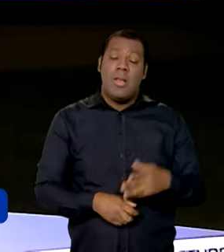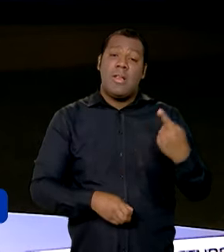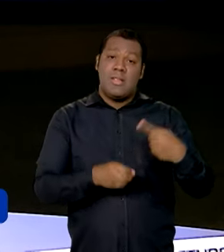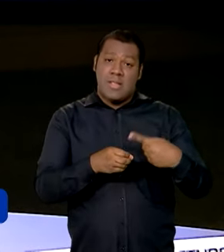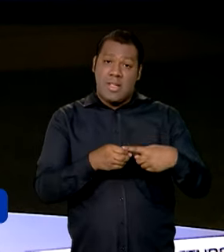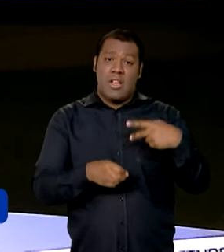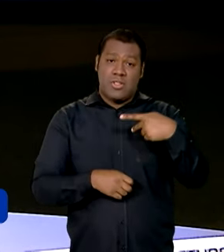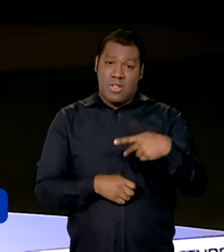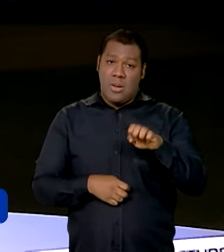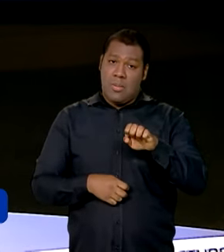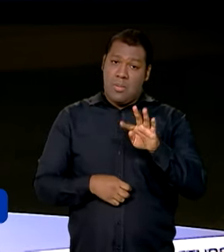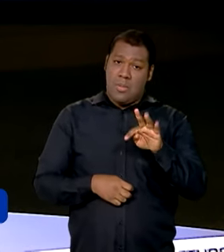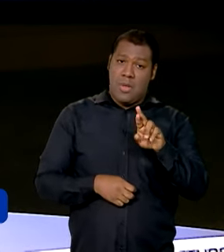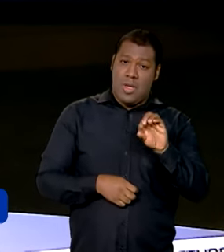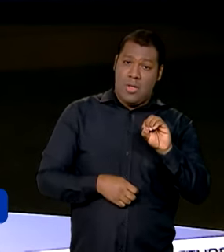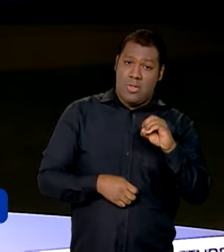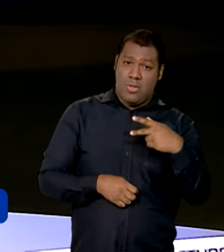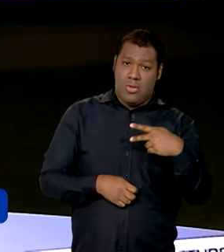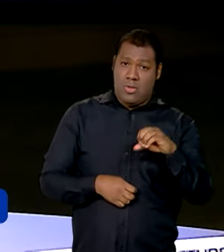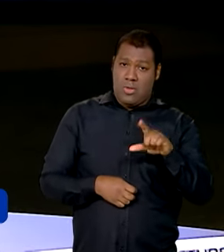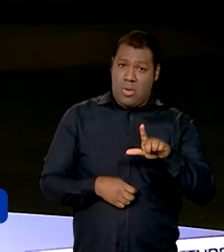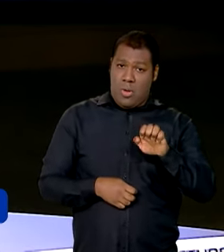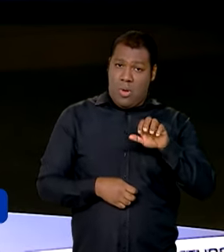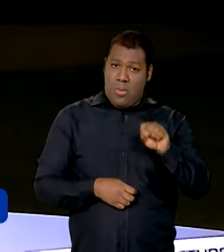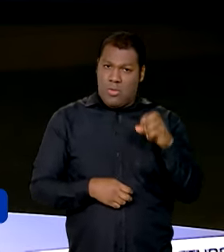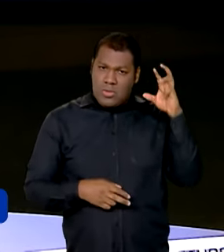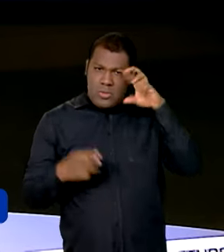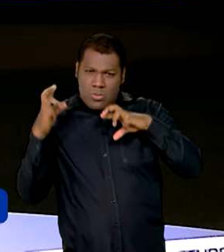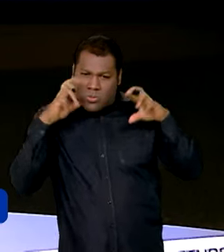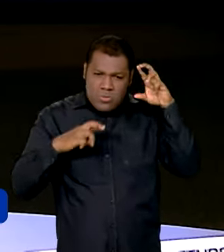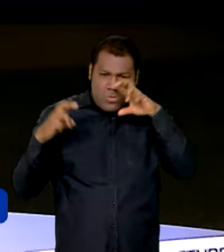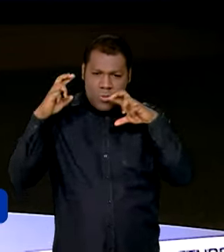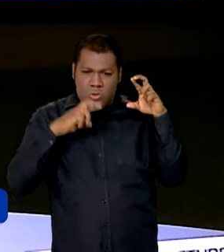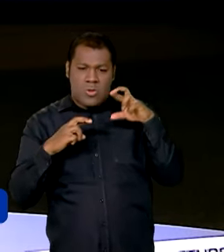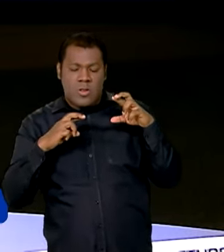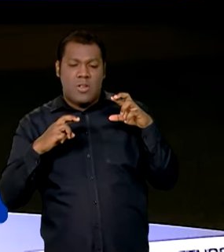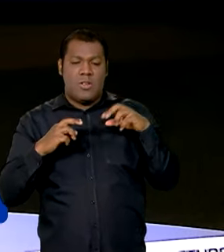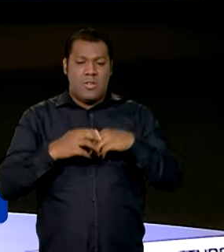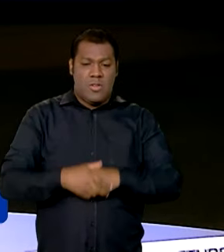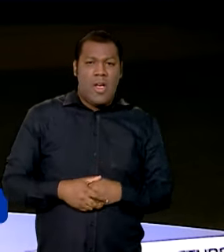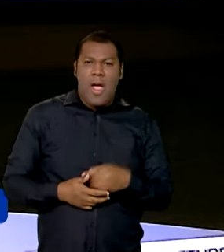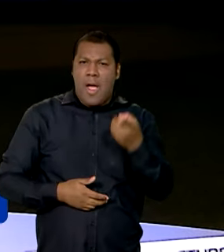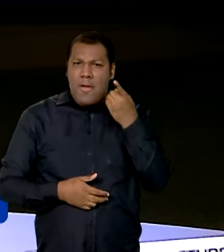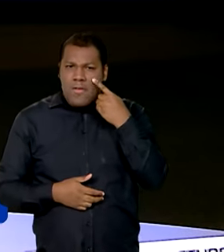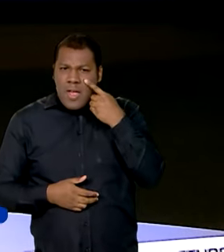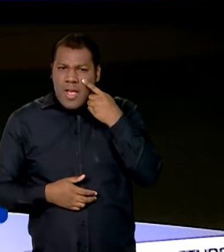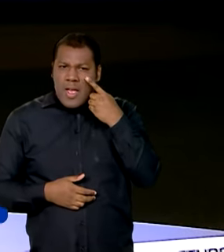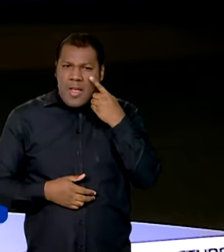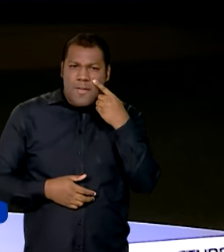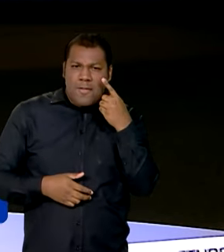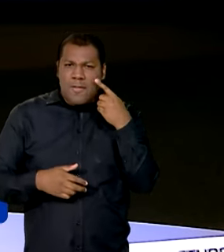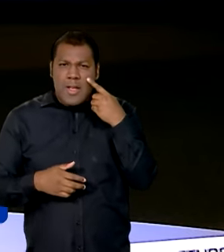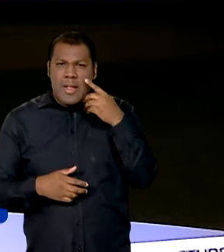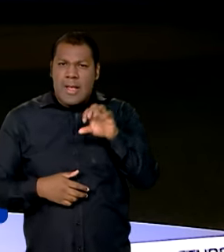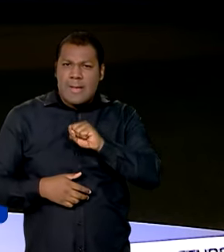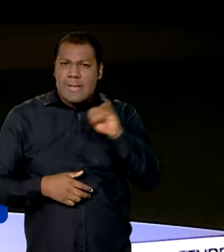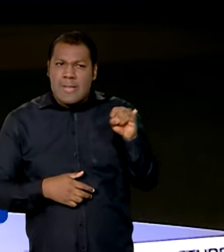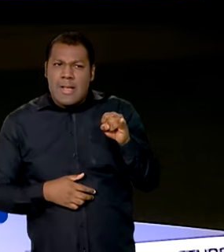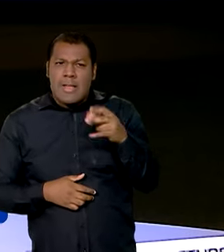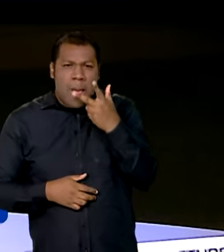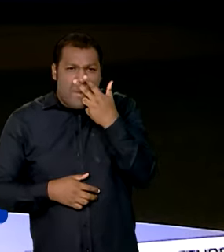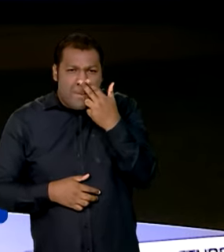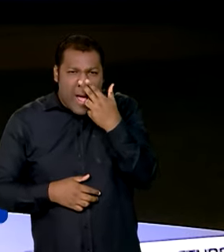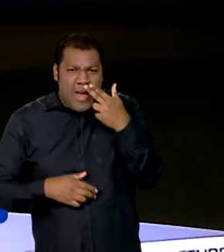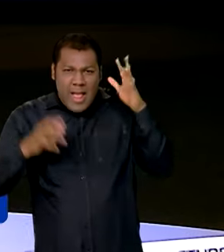contingência certo a gente fica monitorando com as informações meteorológicas Qual é a previsão de chuva que vai cair ali em que